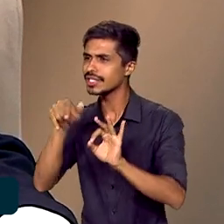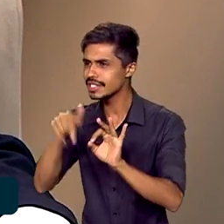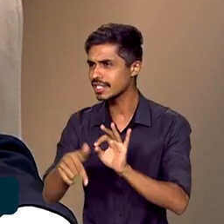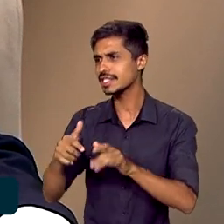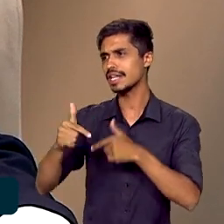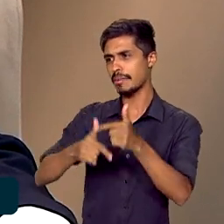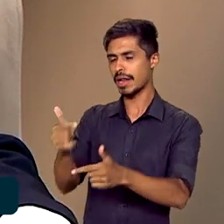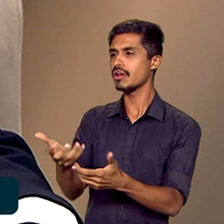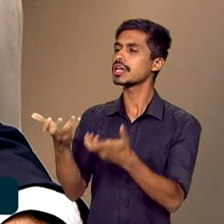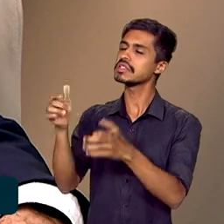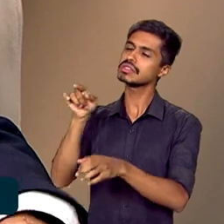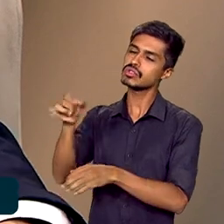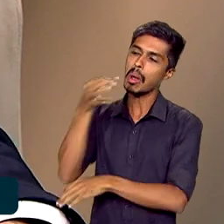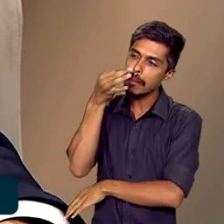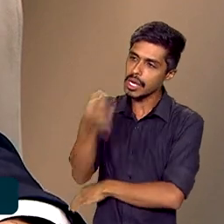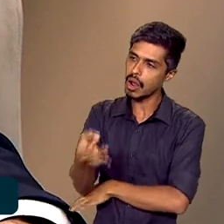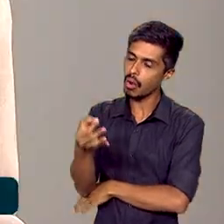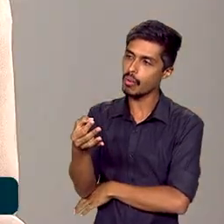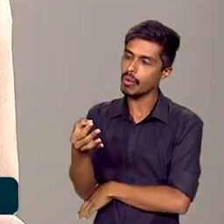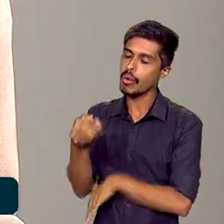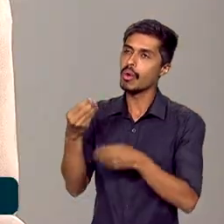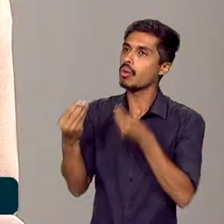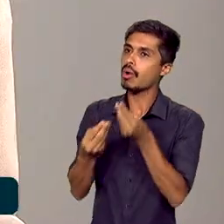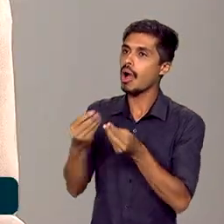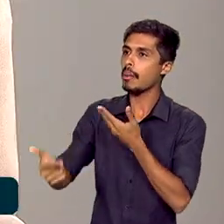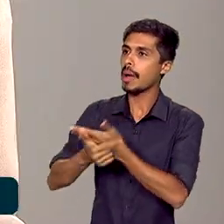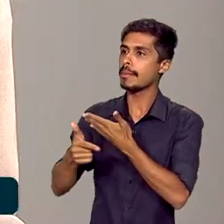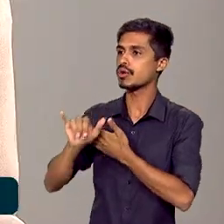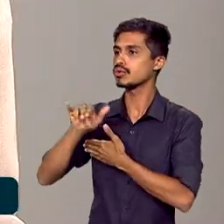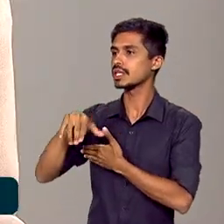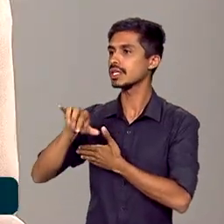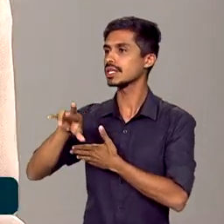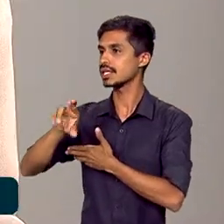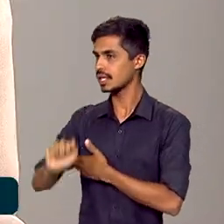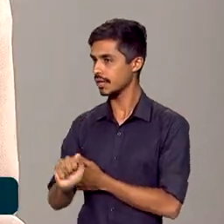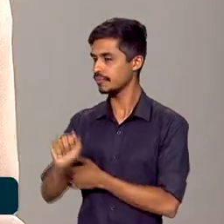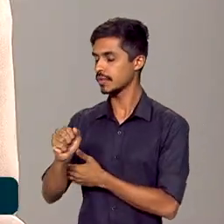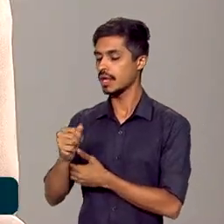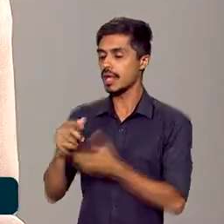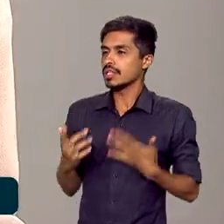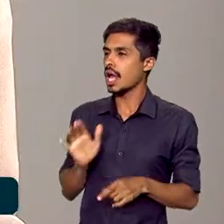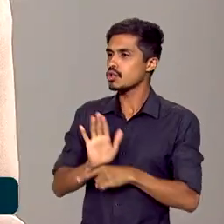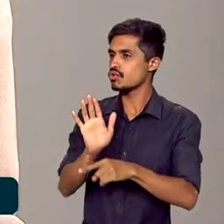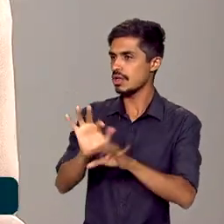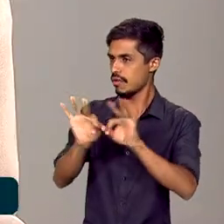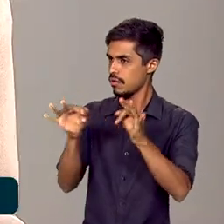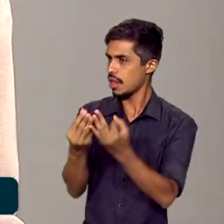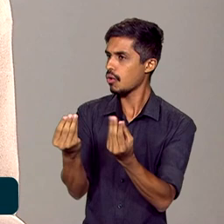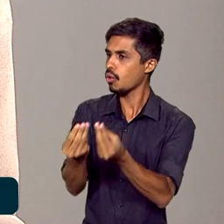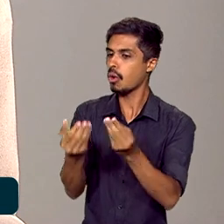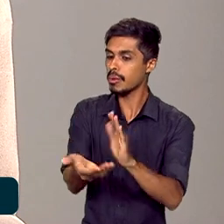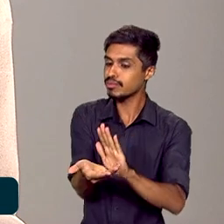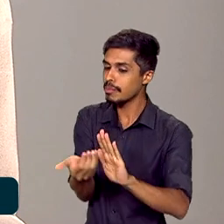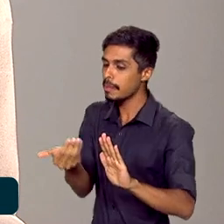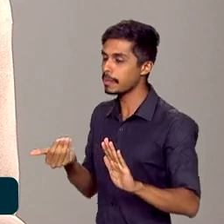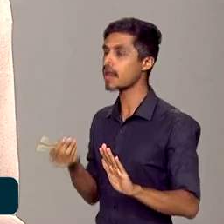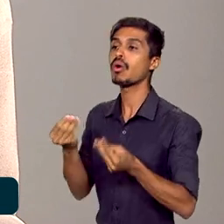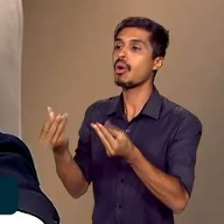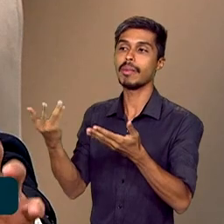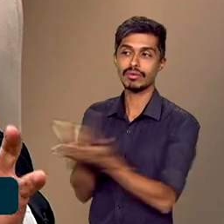Eu gostaria que você dissesse para nós qual que é o papel do INCRA em relação às famílias retiradas dessas